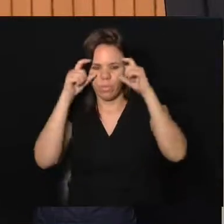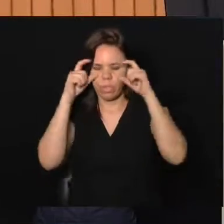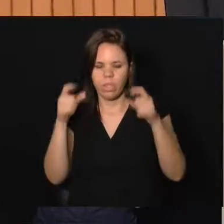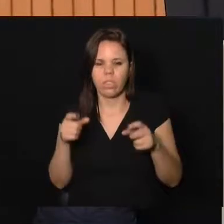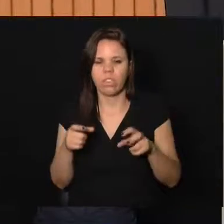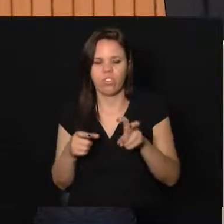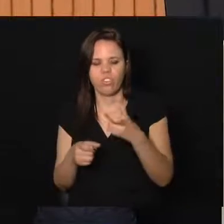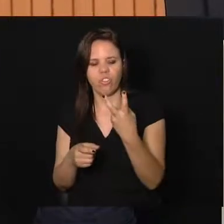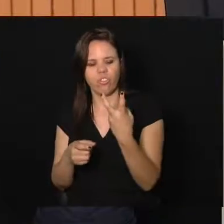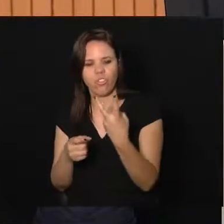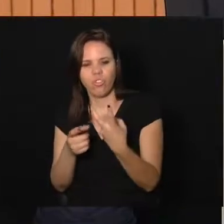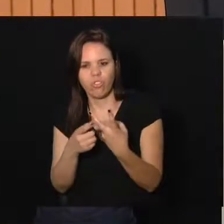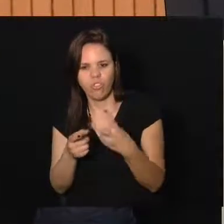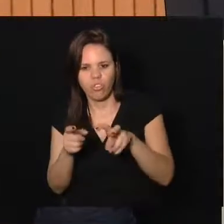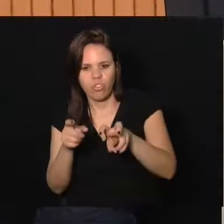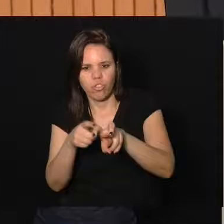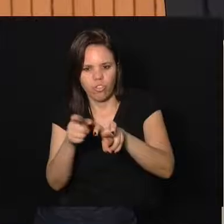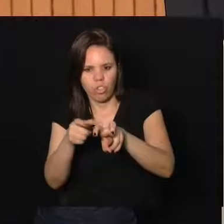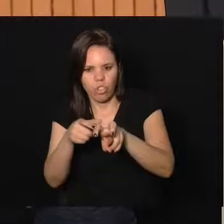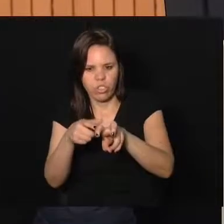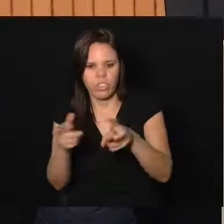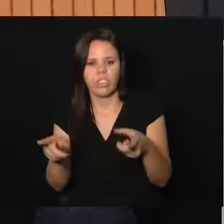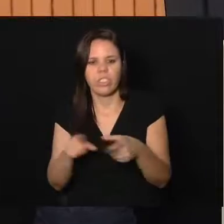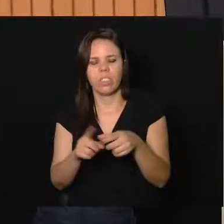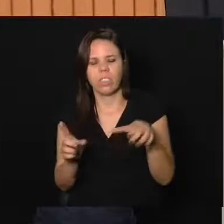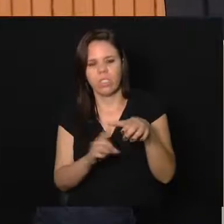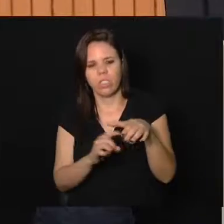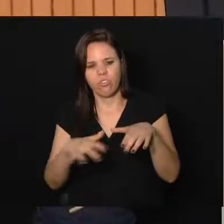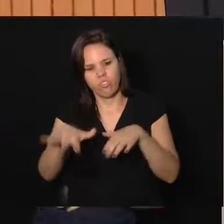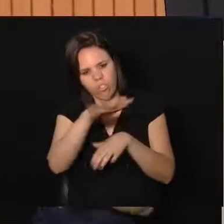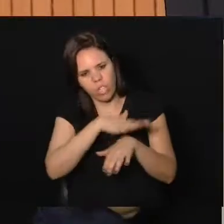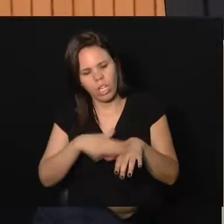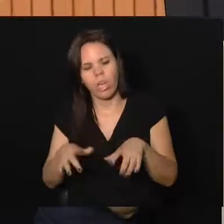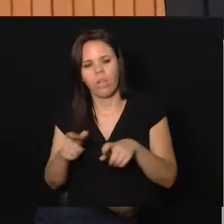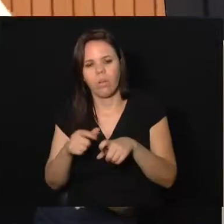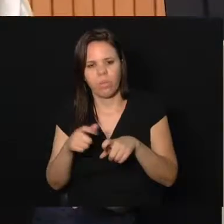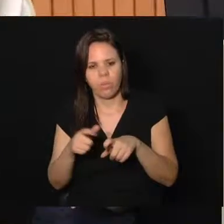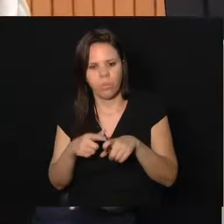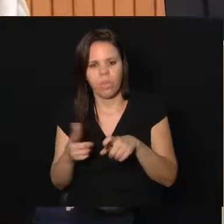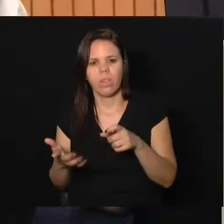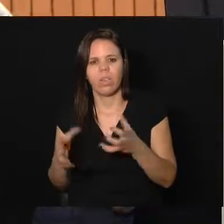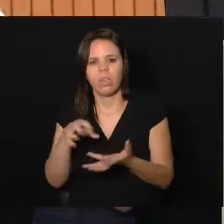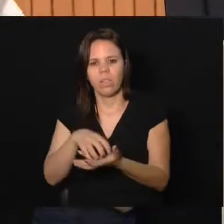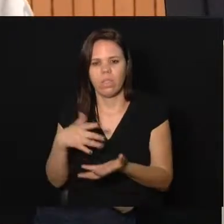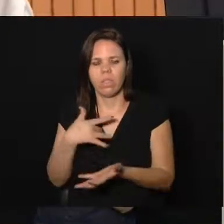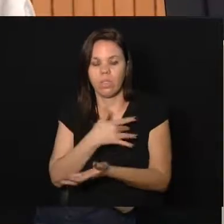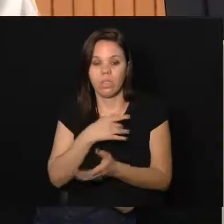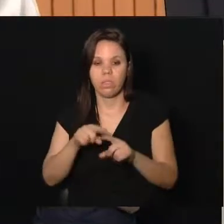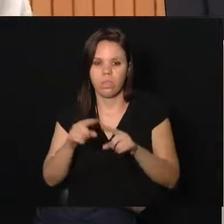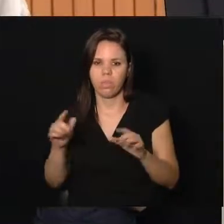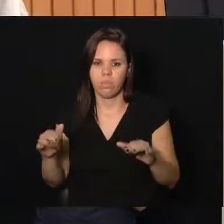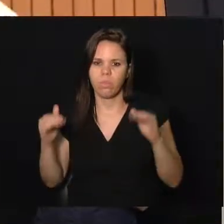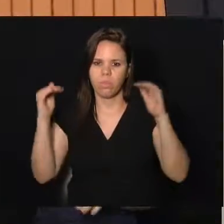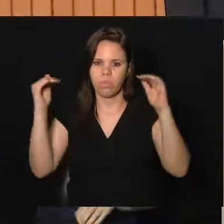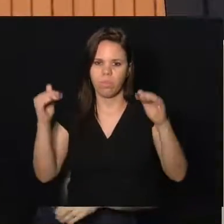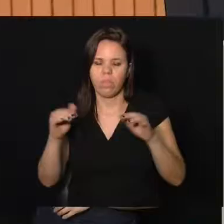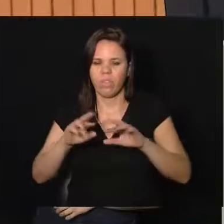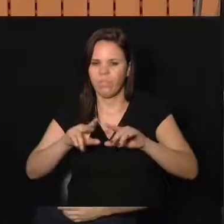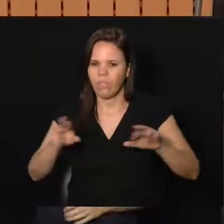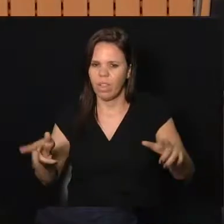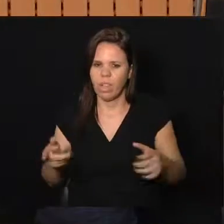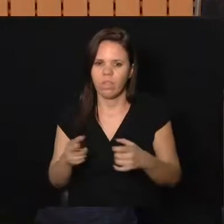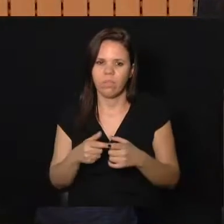ginecologistas, ortopedistas, clínicos gerais da rede básica de saúde, até os níveis terciários e